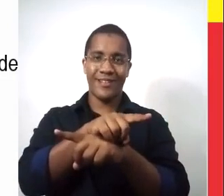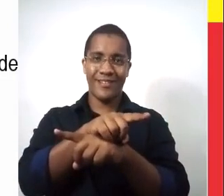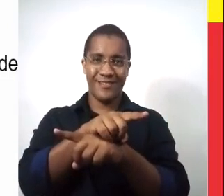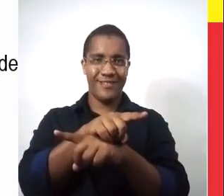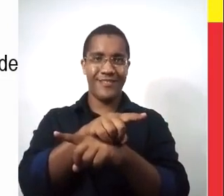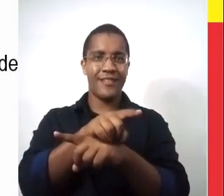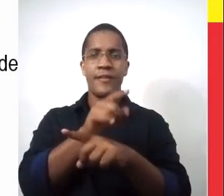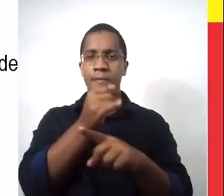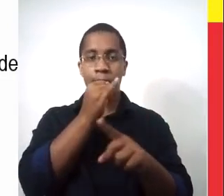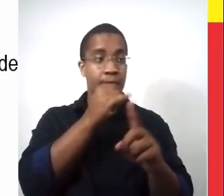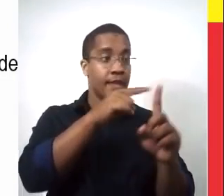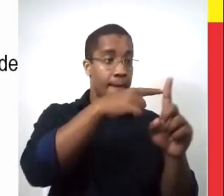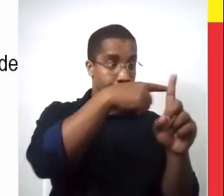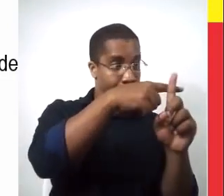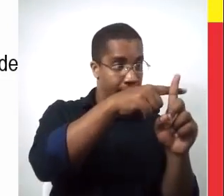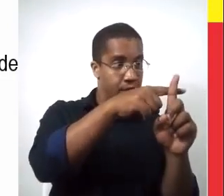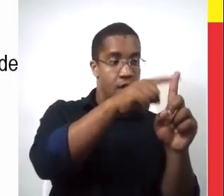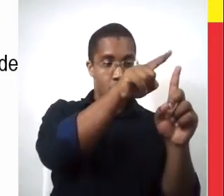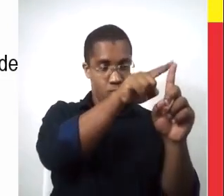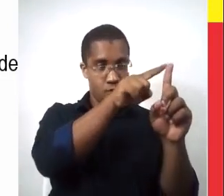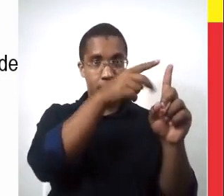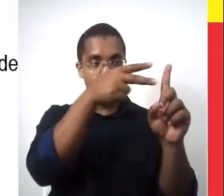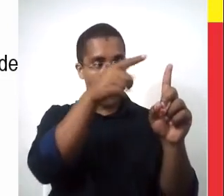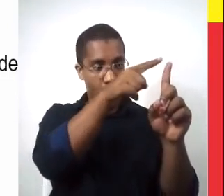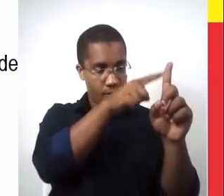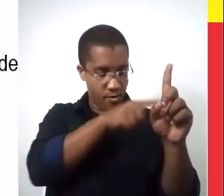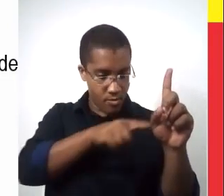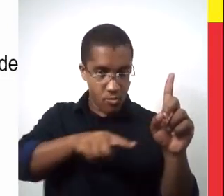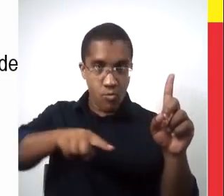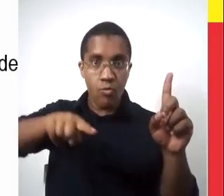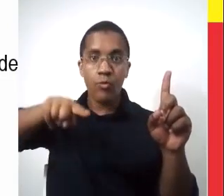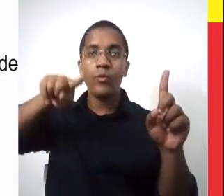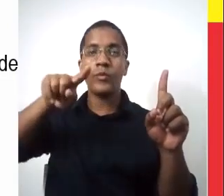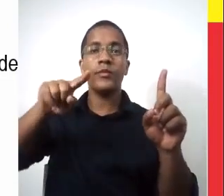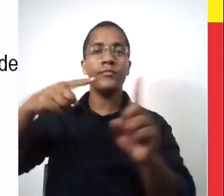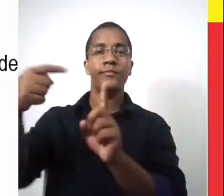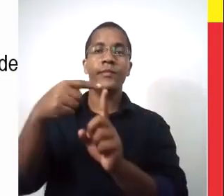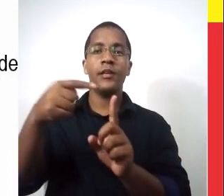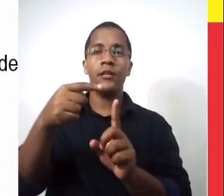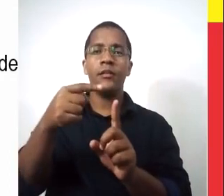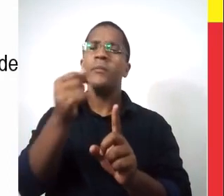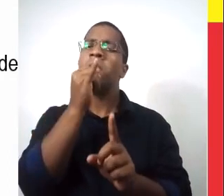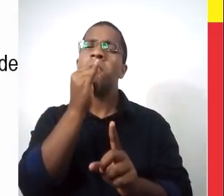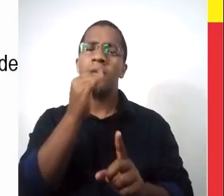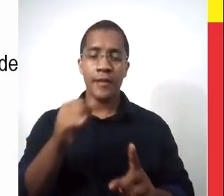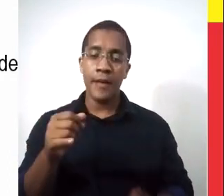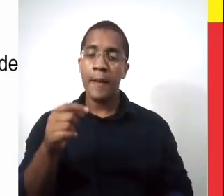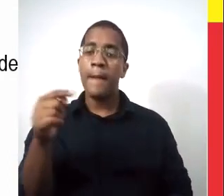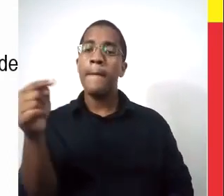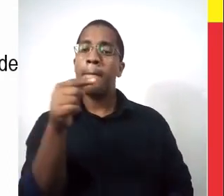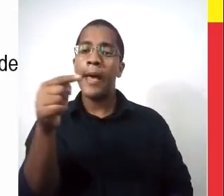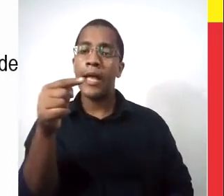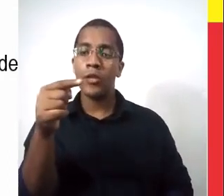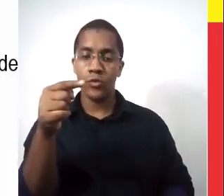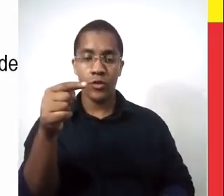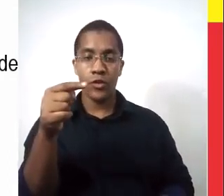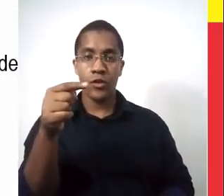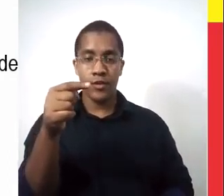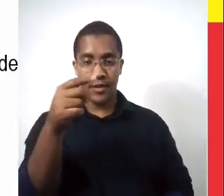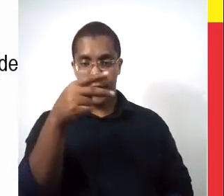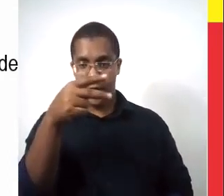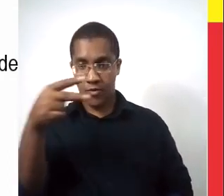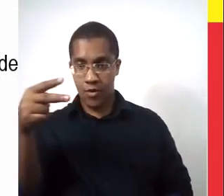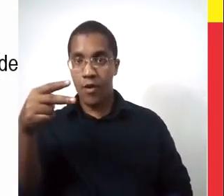mudar sendo menos. Tanto ele indo de um lado, quanto ele voltando. Se tiver menos igual